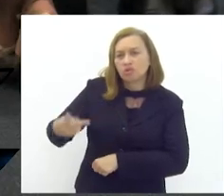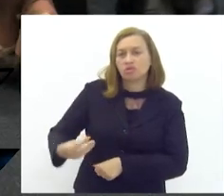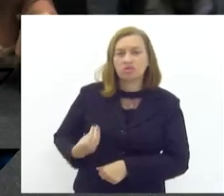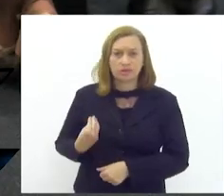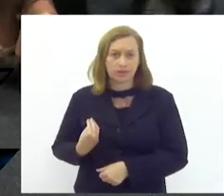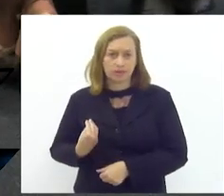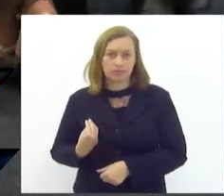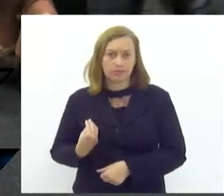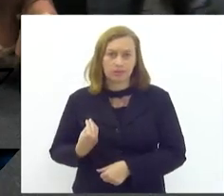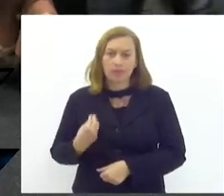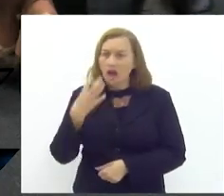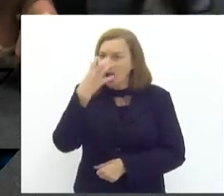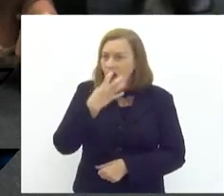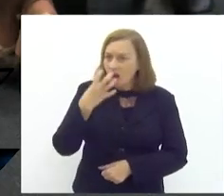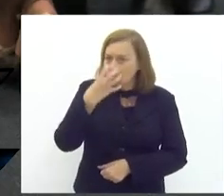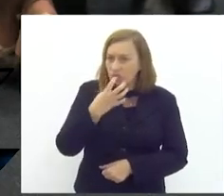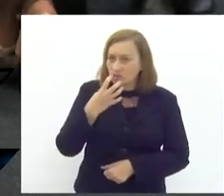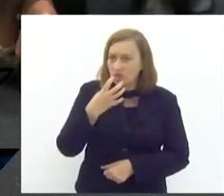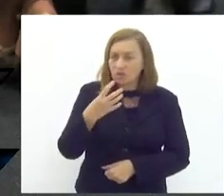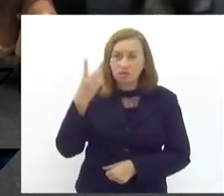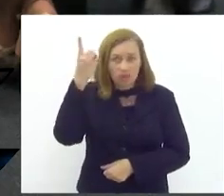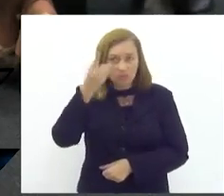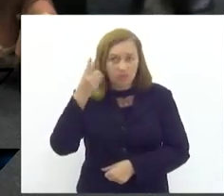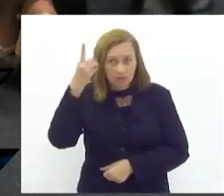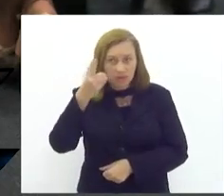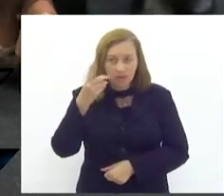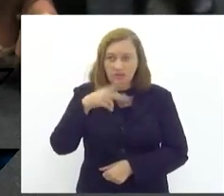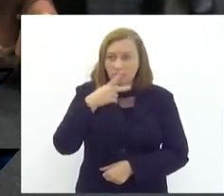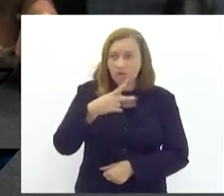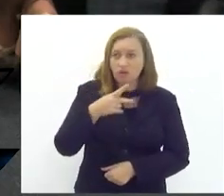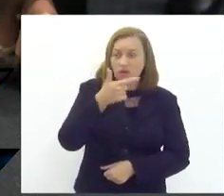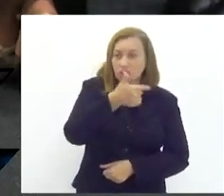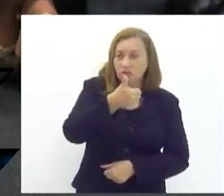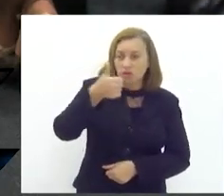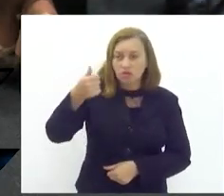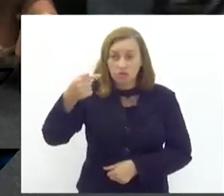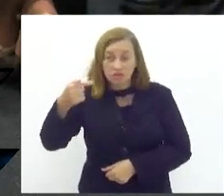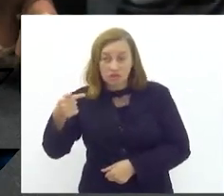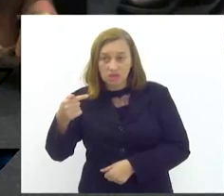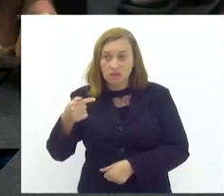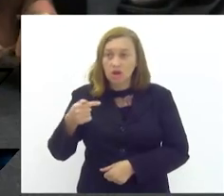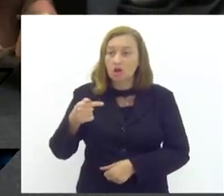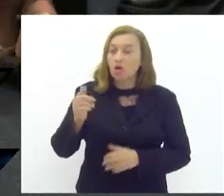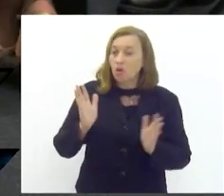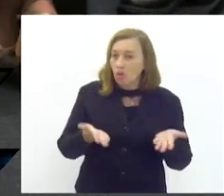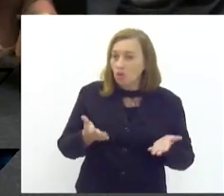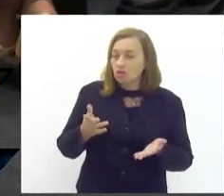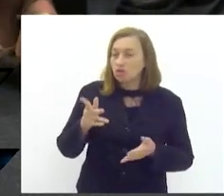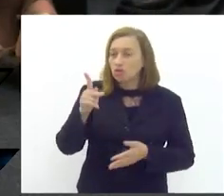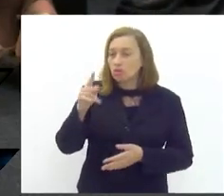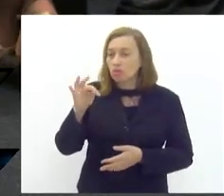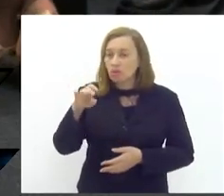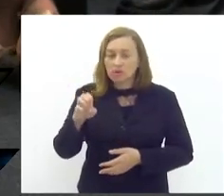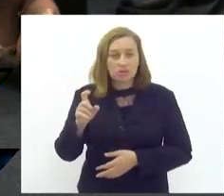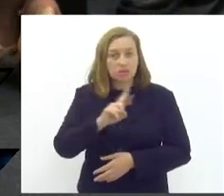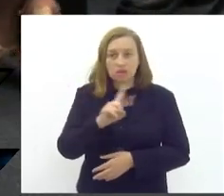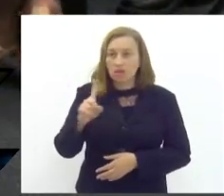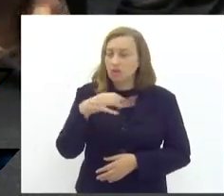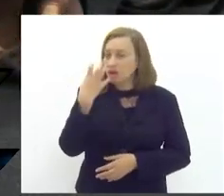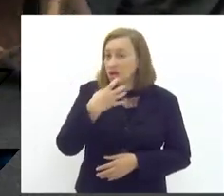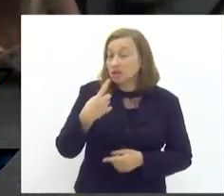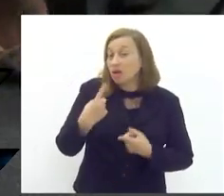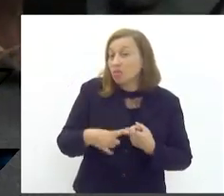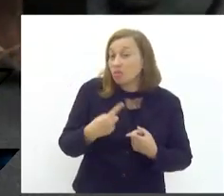a música que o deputado citou aqui é de 2017 o pose não canta mais esse tipo de música justamente